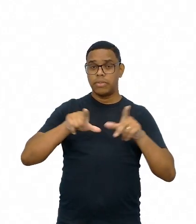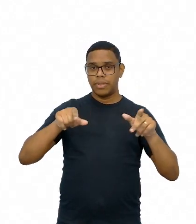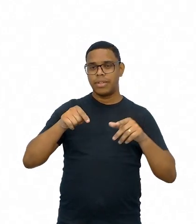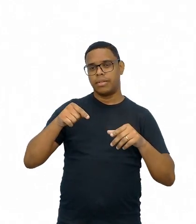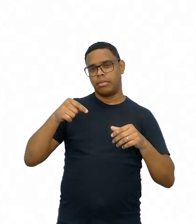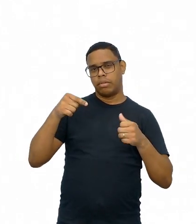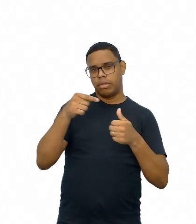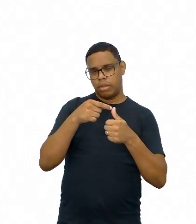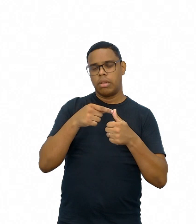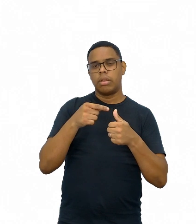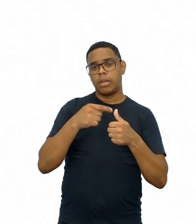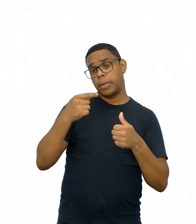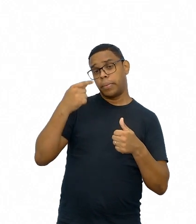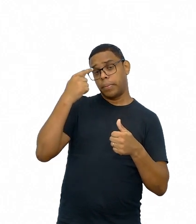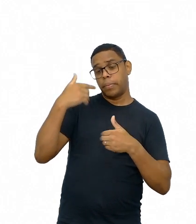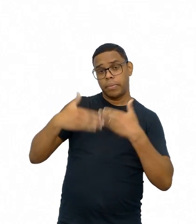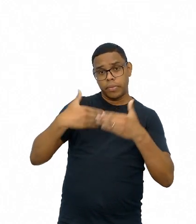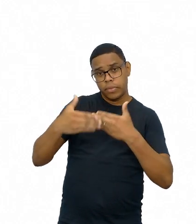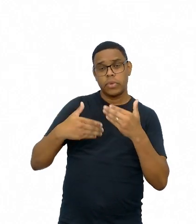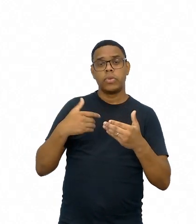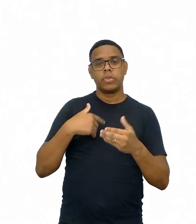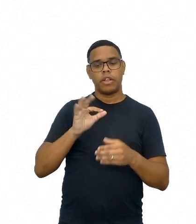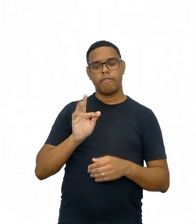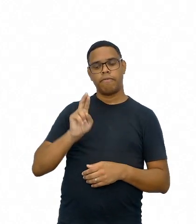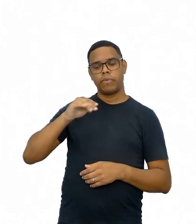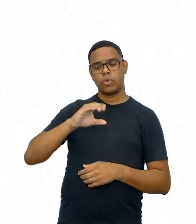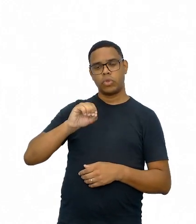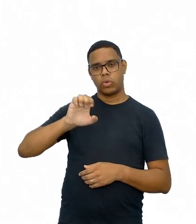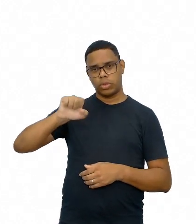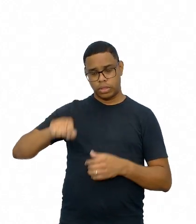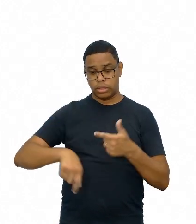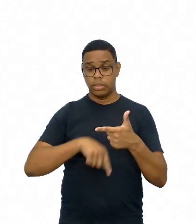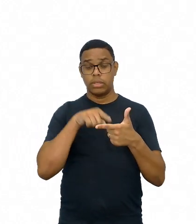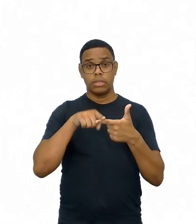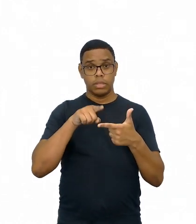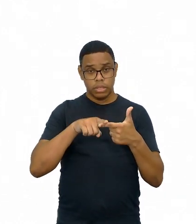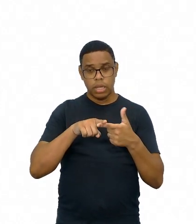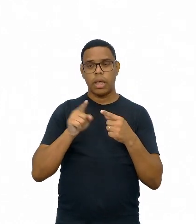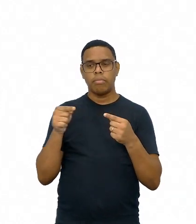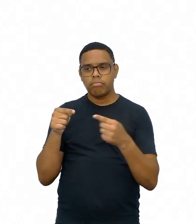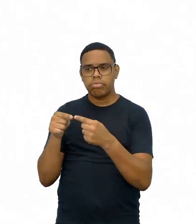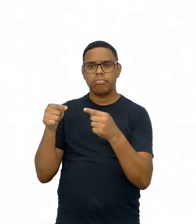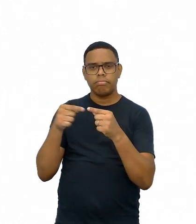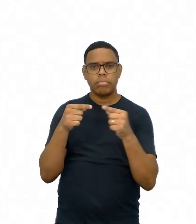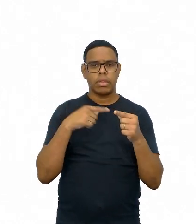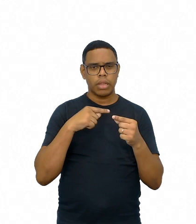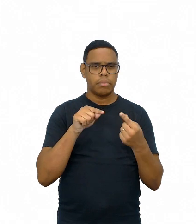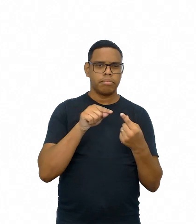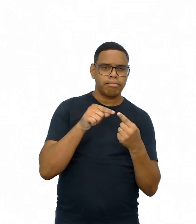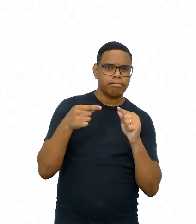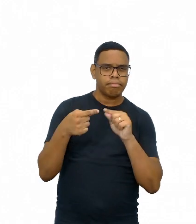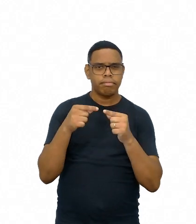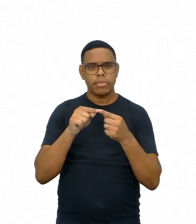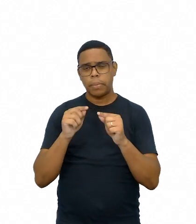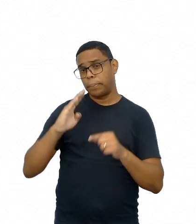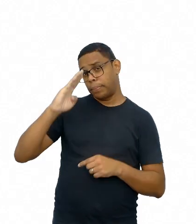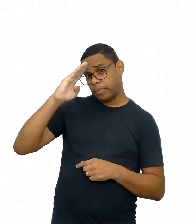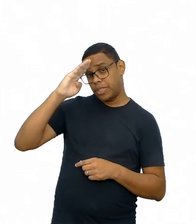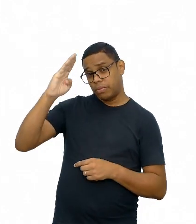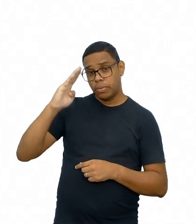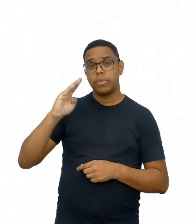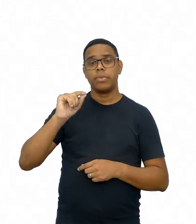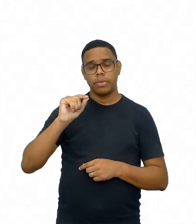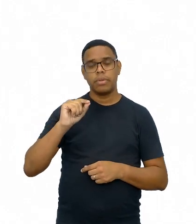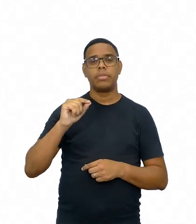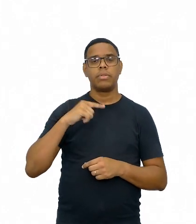uma relacionada ao desenvolvimento das funções e outra com as relações que se apresentam principalmente entre